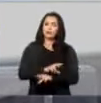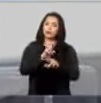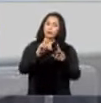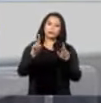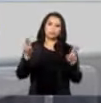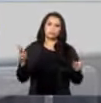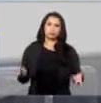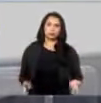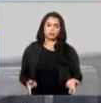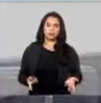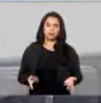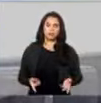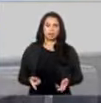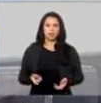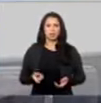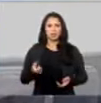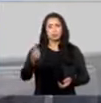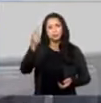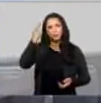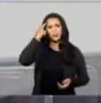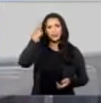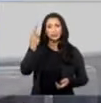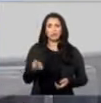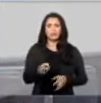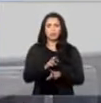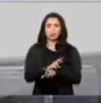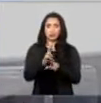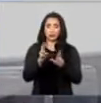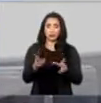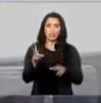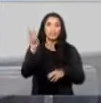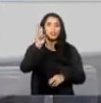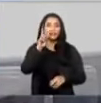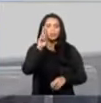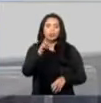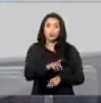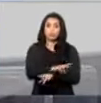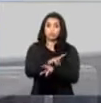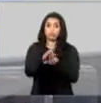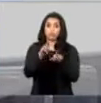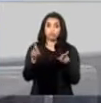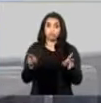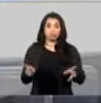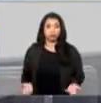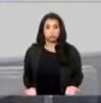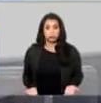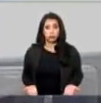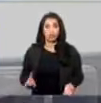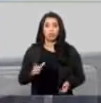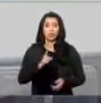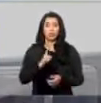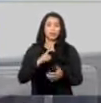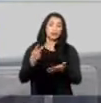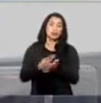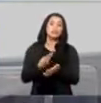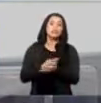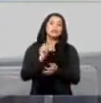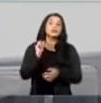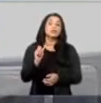matizes ideológicas. A gente tem, ao longo da história do cinema brasileiro, filmes os mais diferentes possíveis, que provocaram uma reflexão